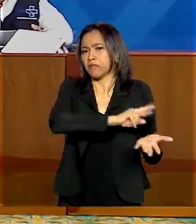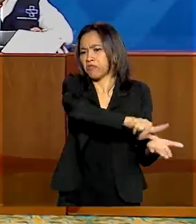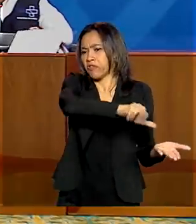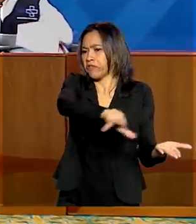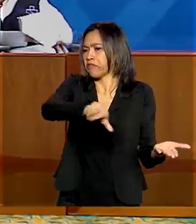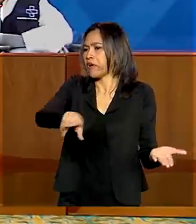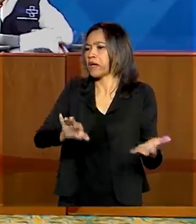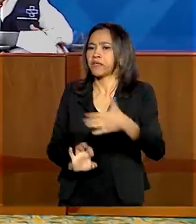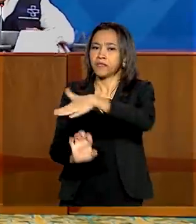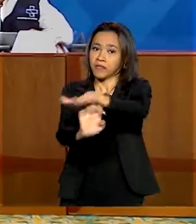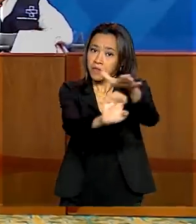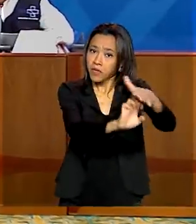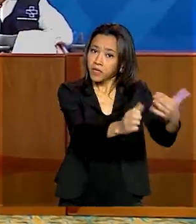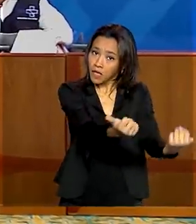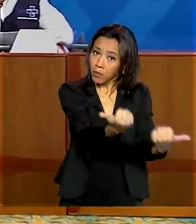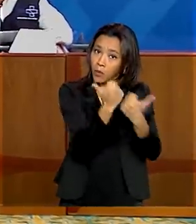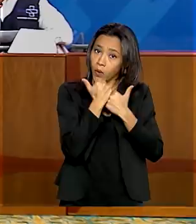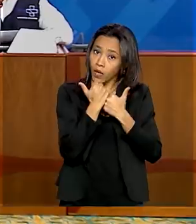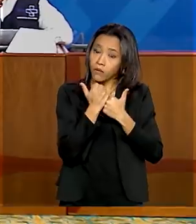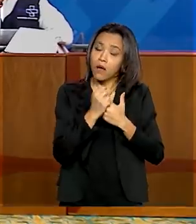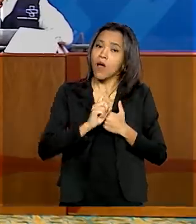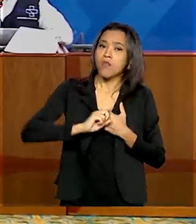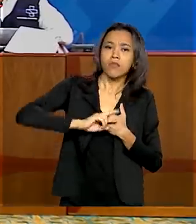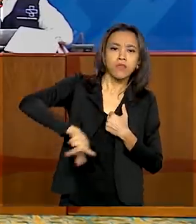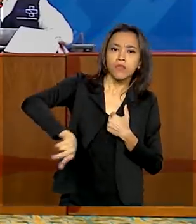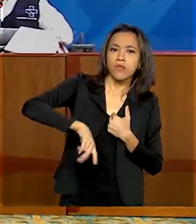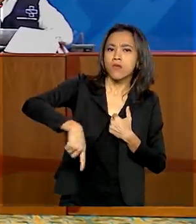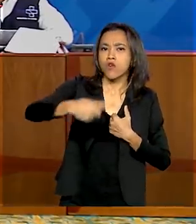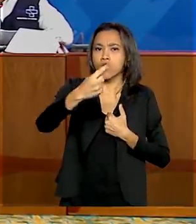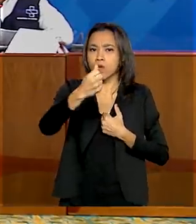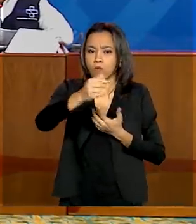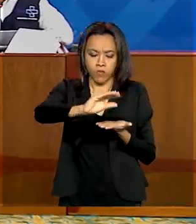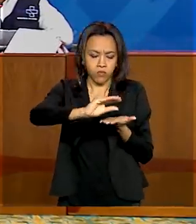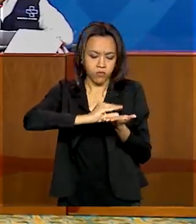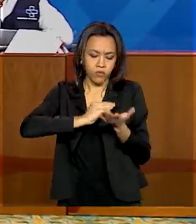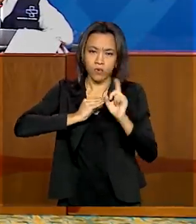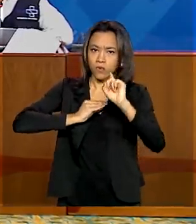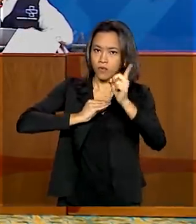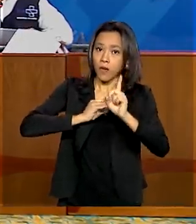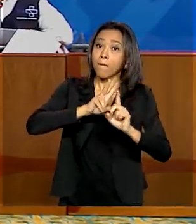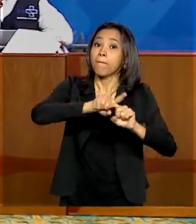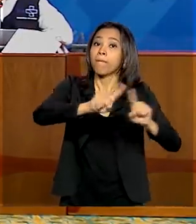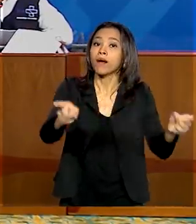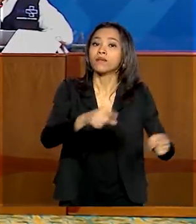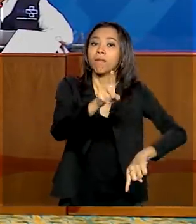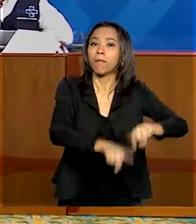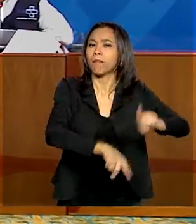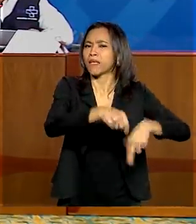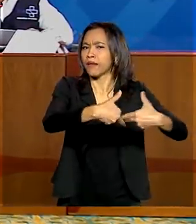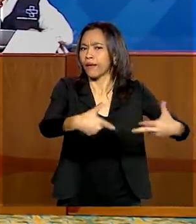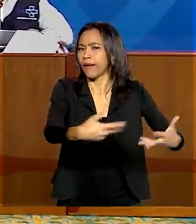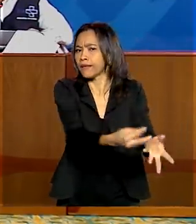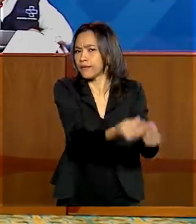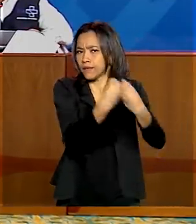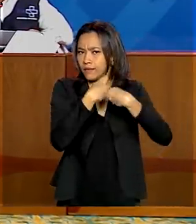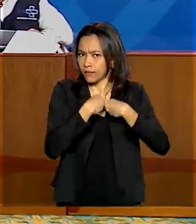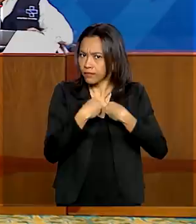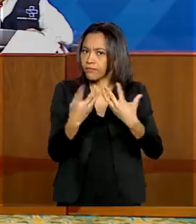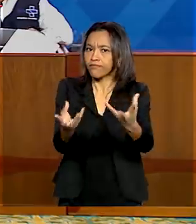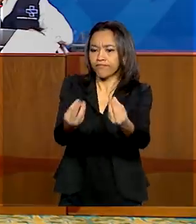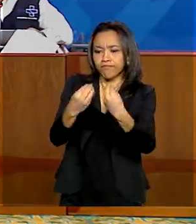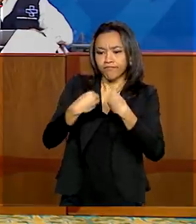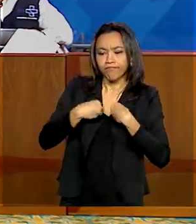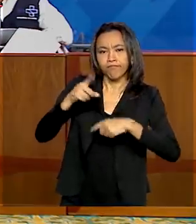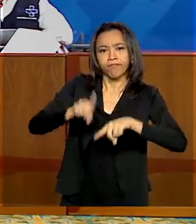ajudando não com recursos financeiros, mas com aquisição de materiais, aquisição de testes, aquisição de